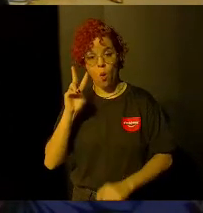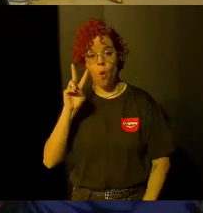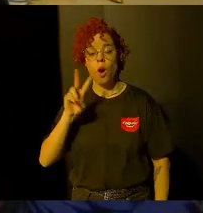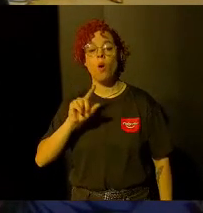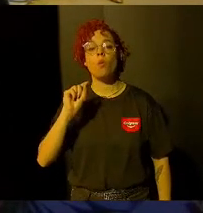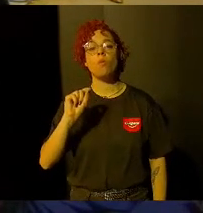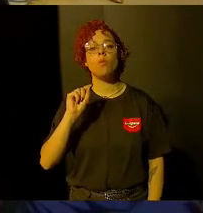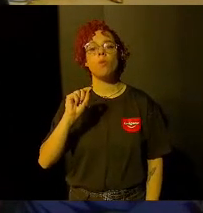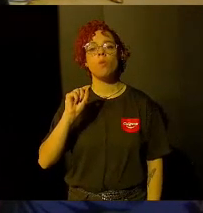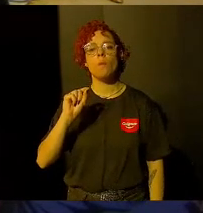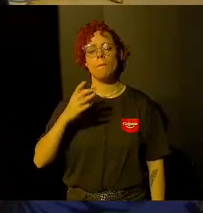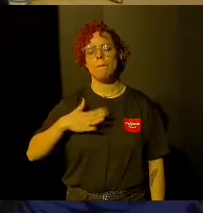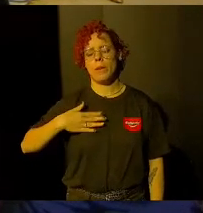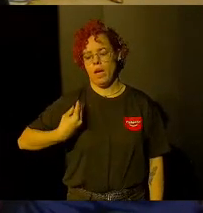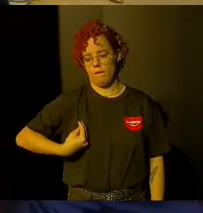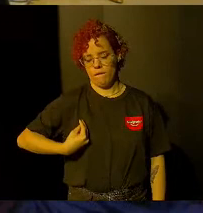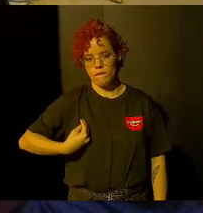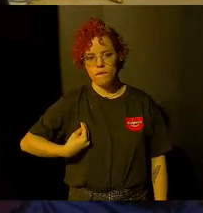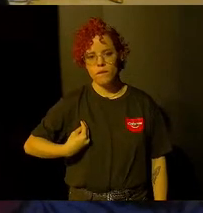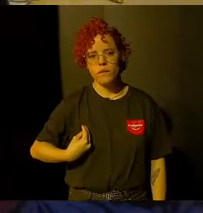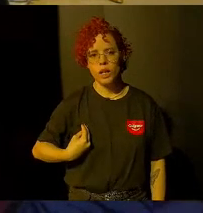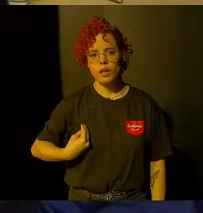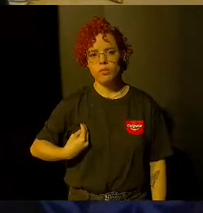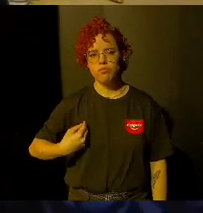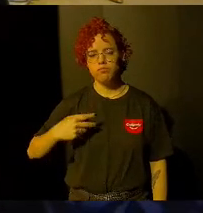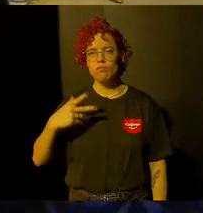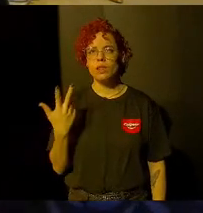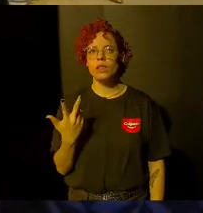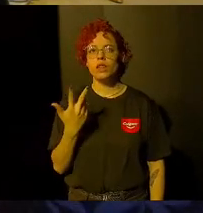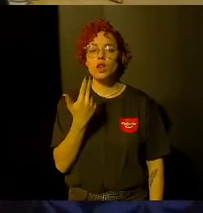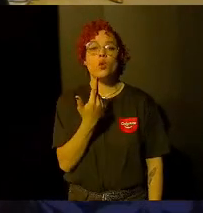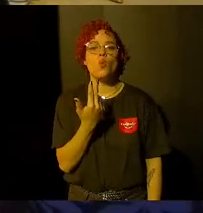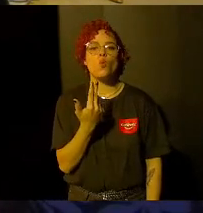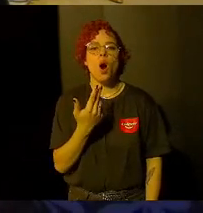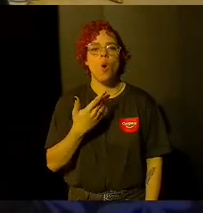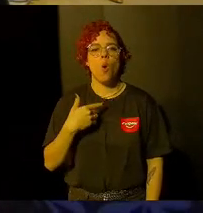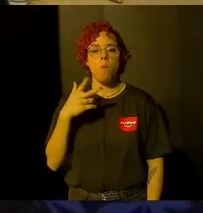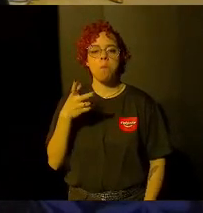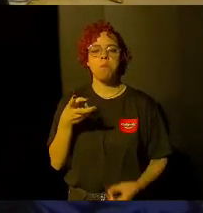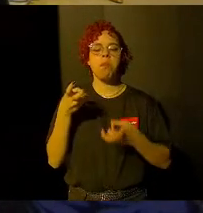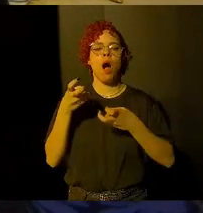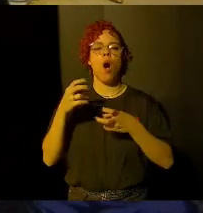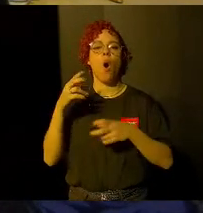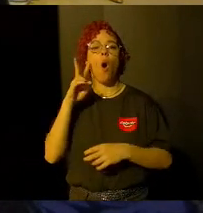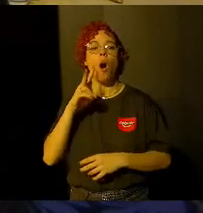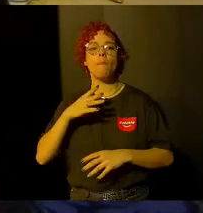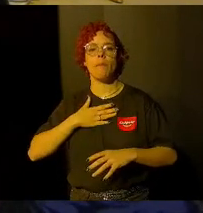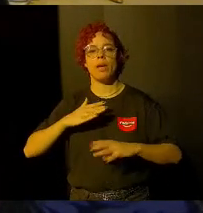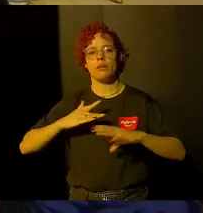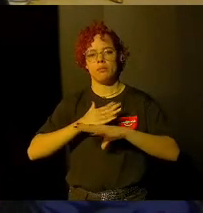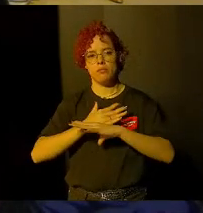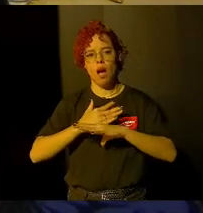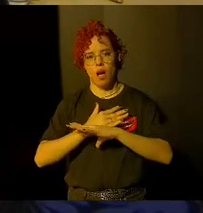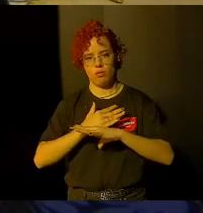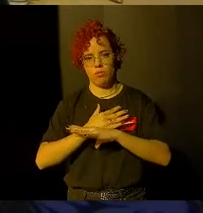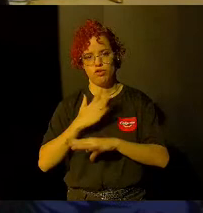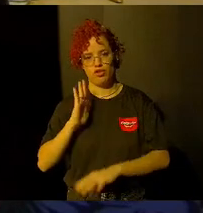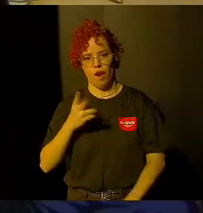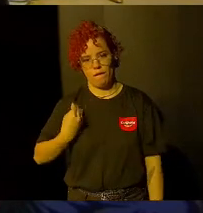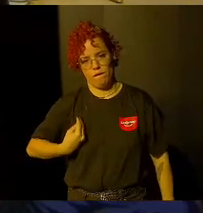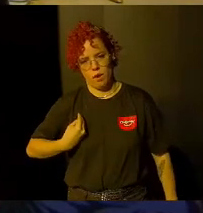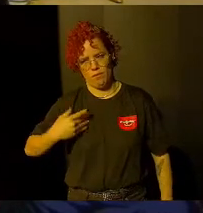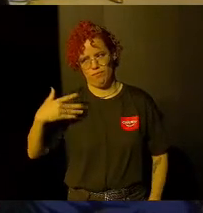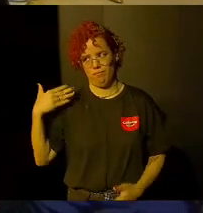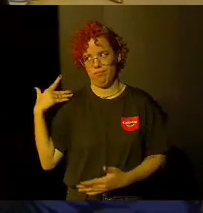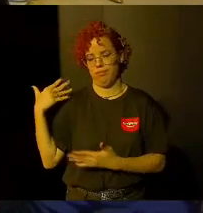para minha vida como eu olho por exemplo para minha cidade onde eu moro há muito tempo hoje eu caminho